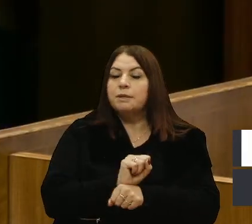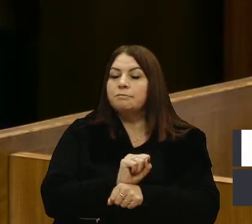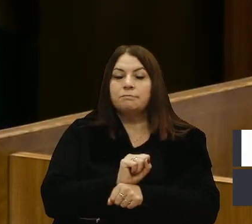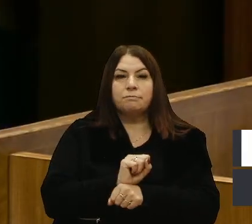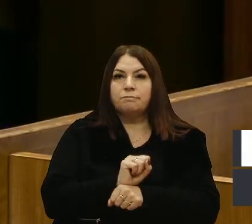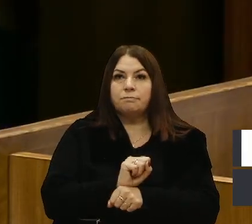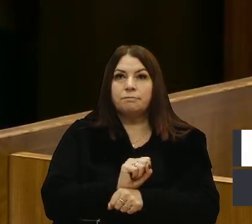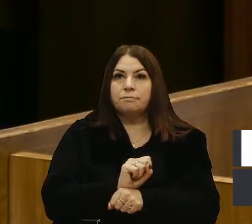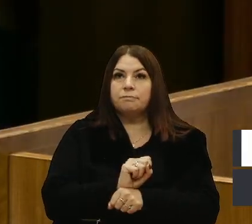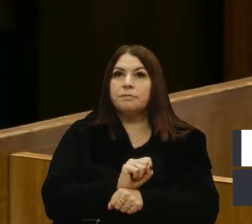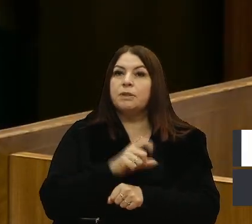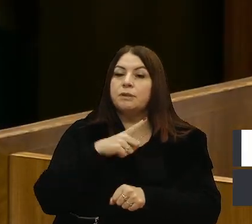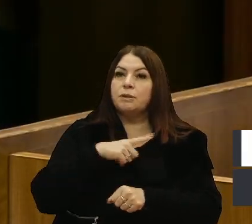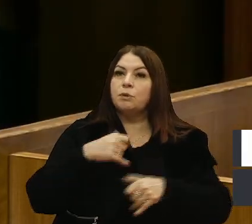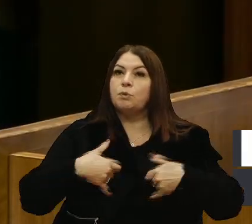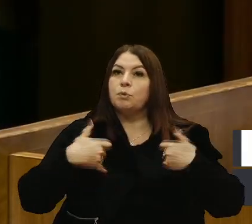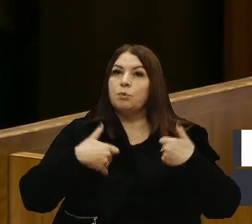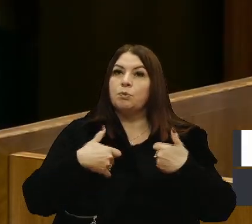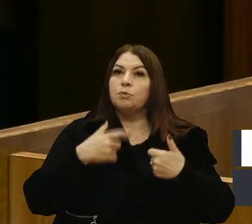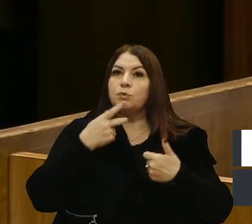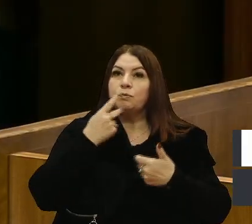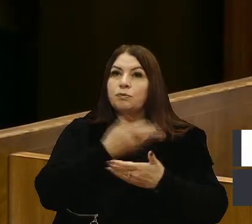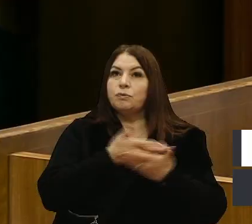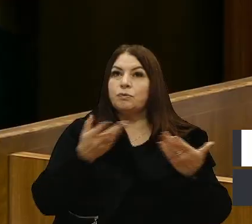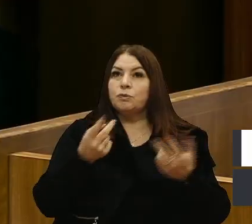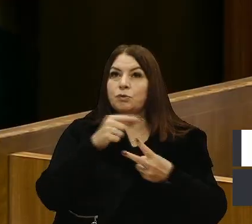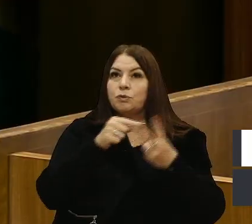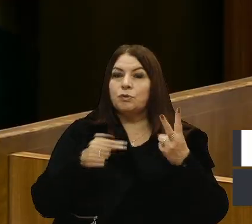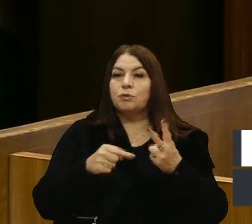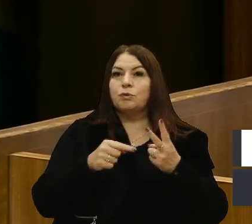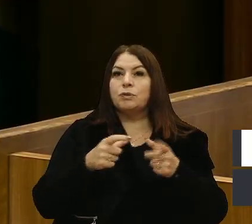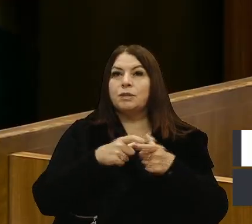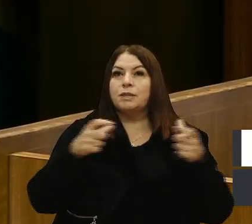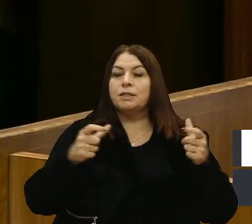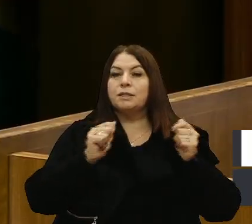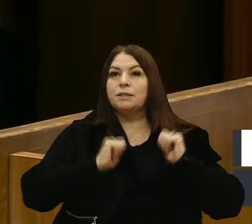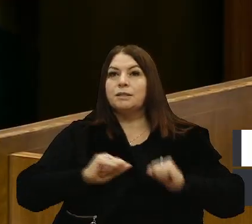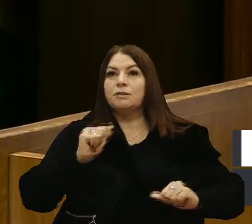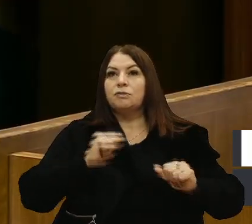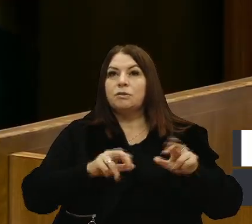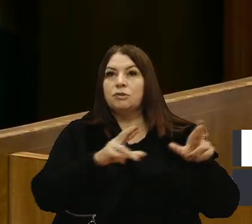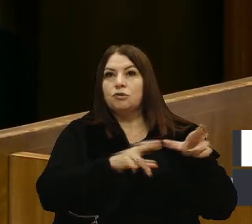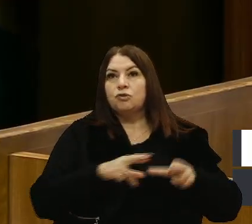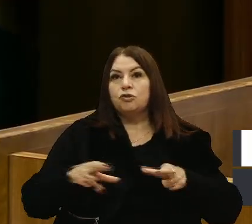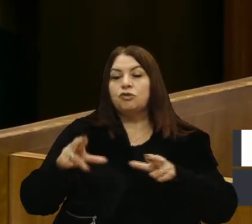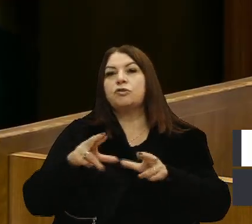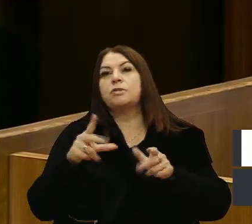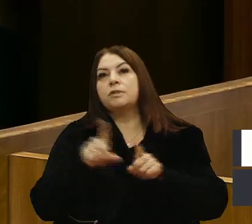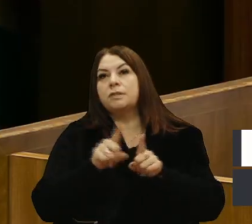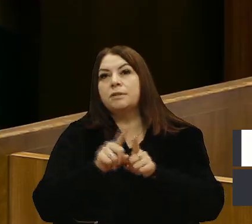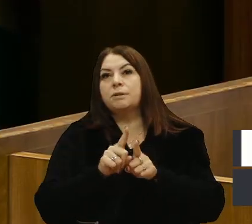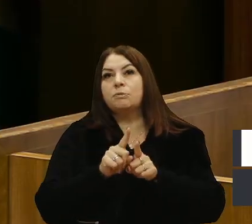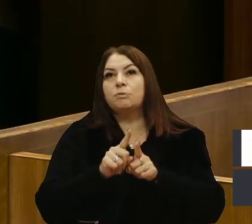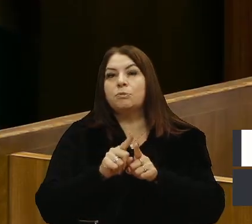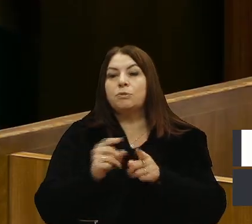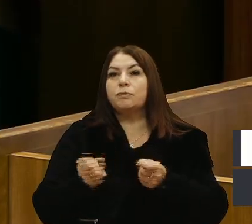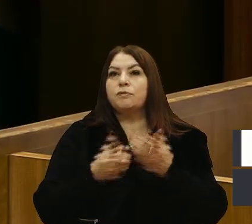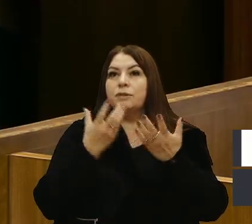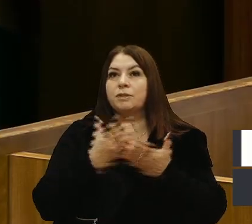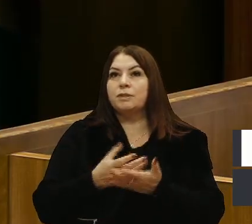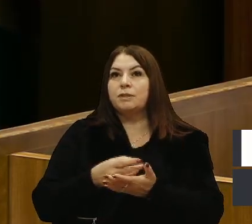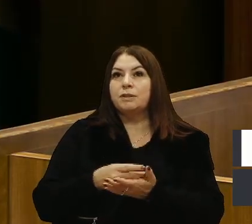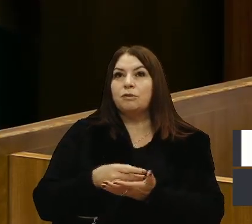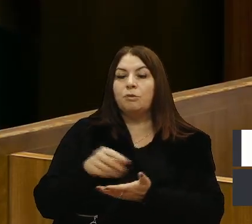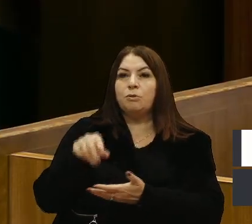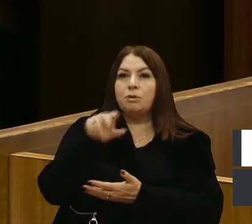parou. Eu tenho a honra de dividir o palco com 2 grandes artistas desta região. E tem muito a celebrar. Elvio